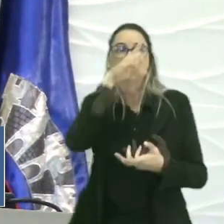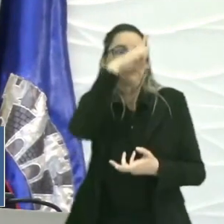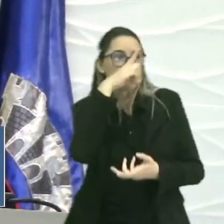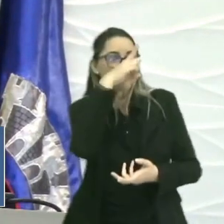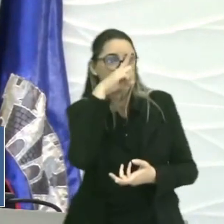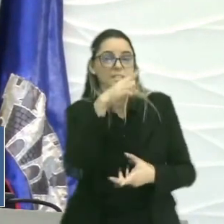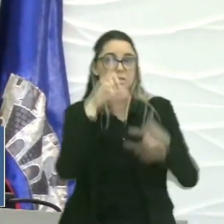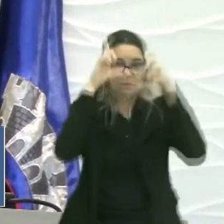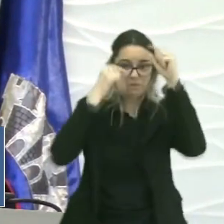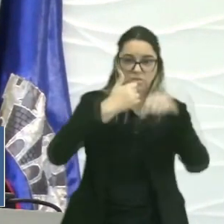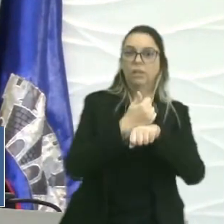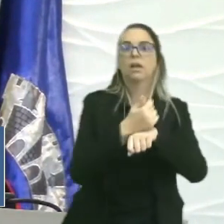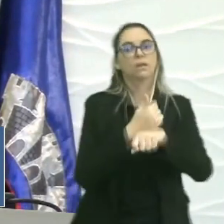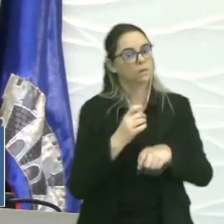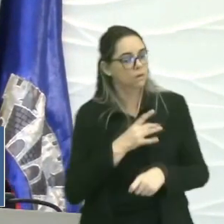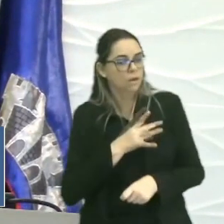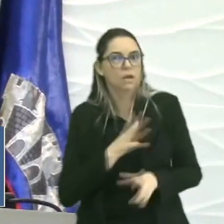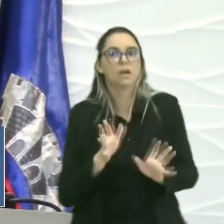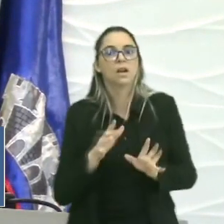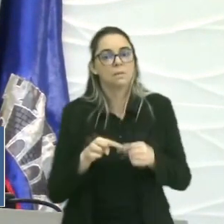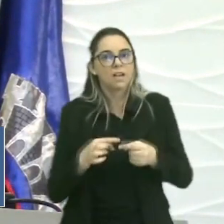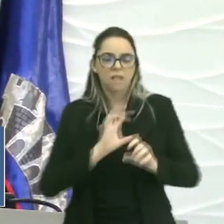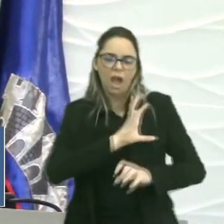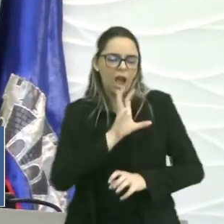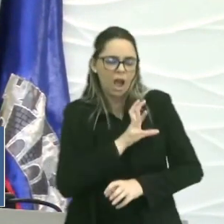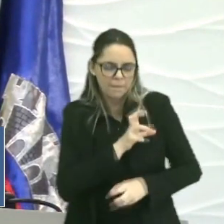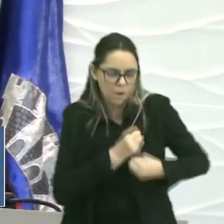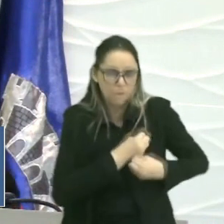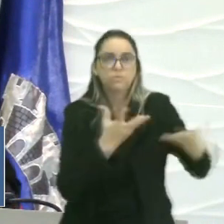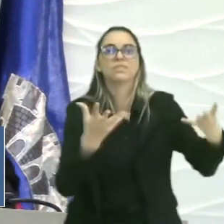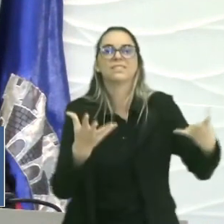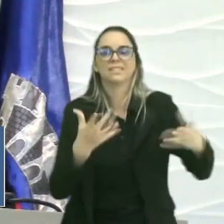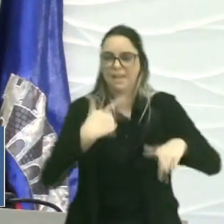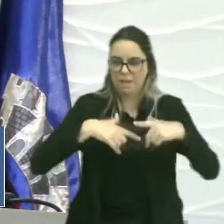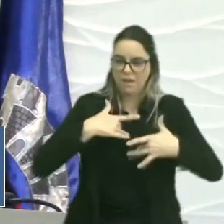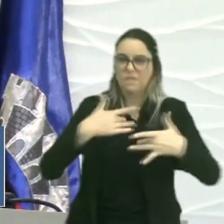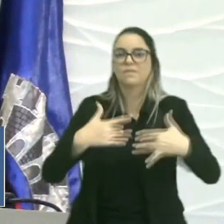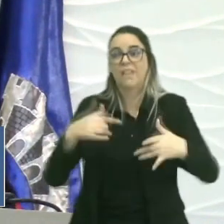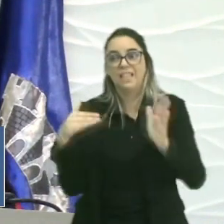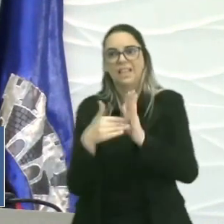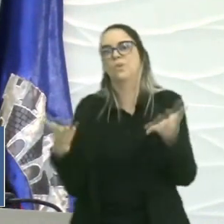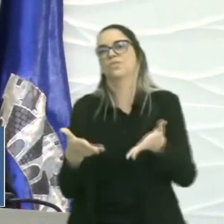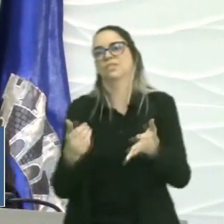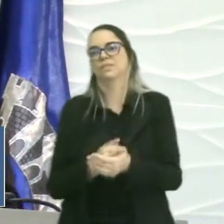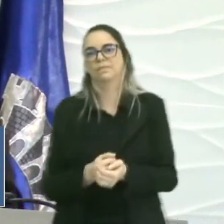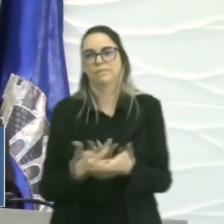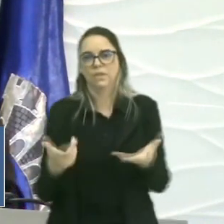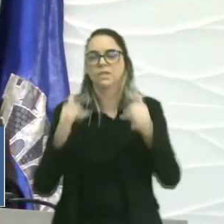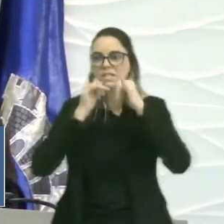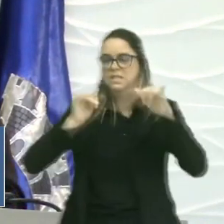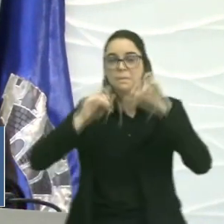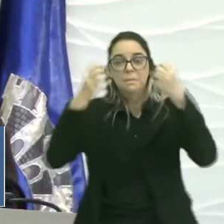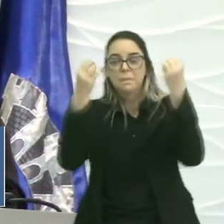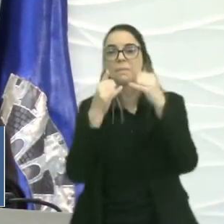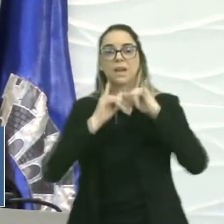mesmo assim trabalharam com amor, com garra e com empenho, como é até o dia de hoje. Então, dito isso, quero dizer a todos